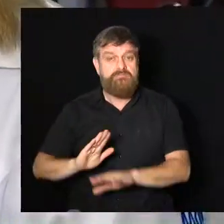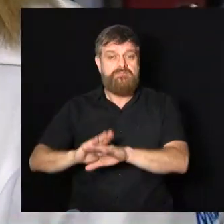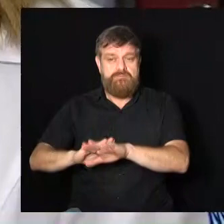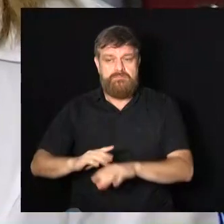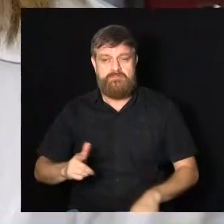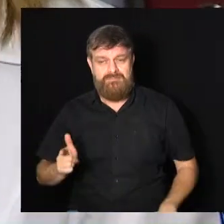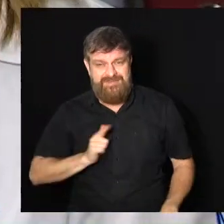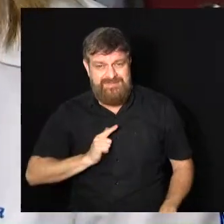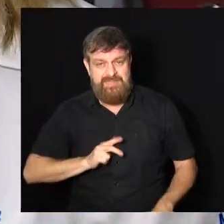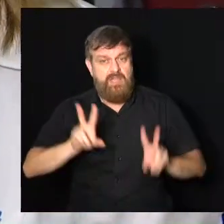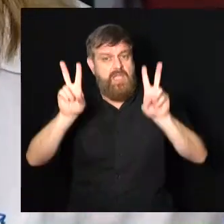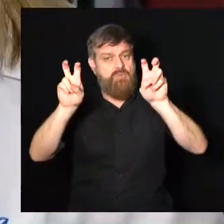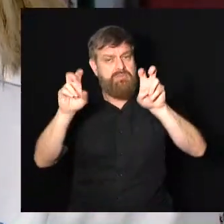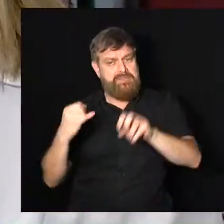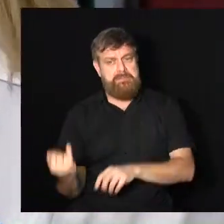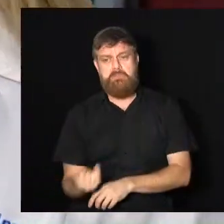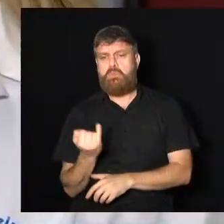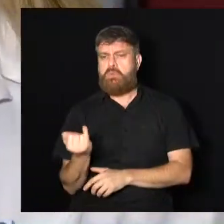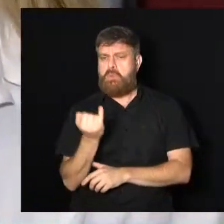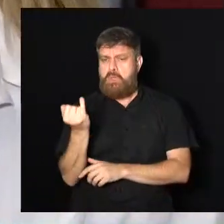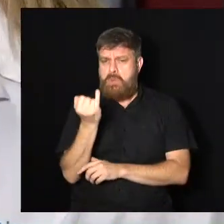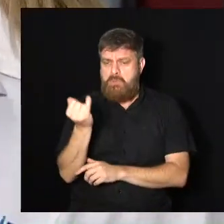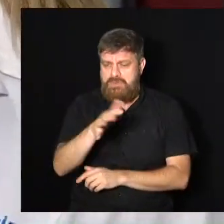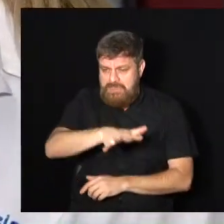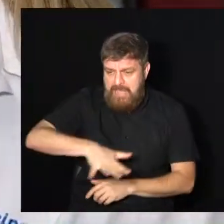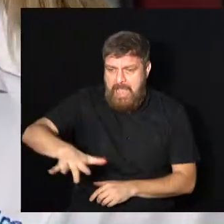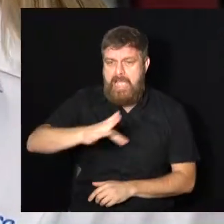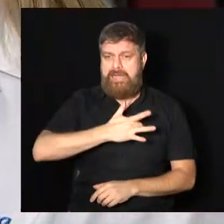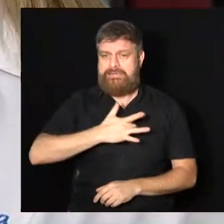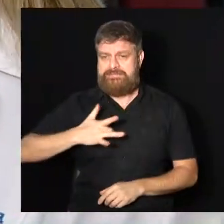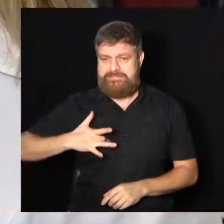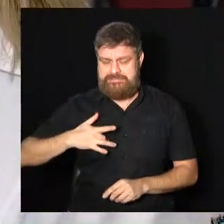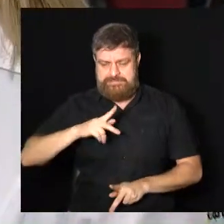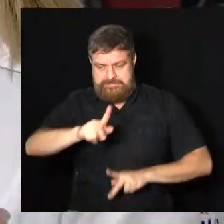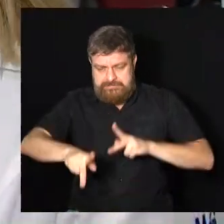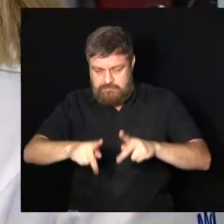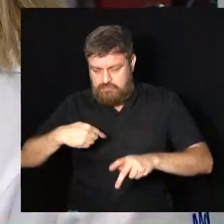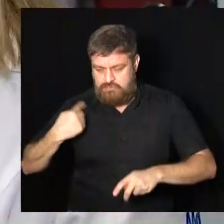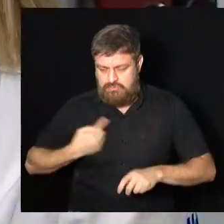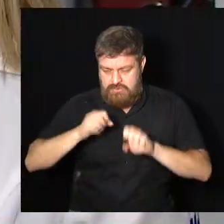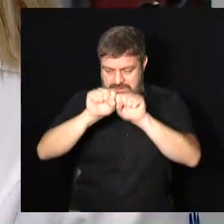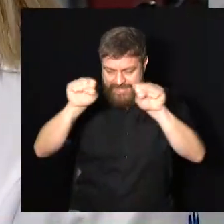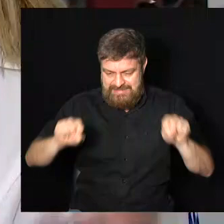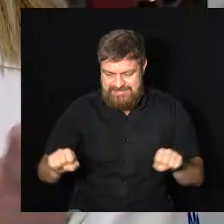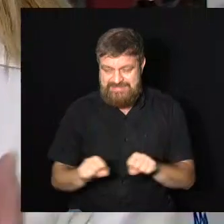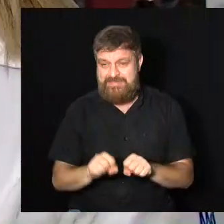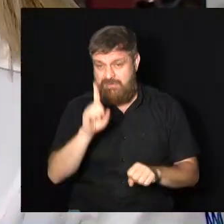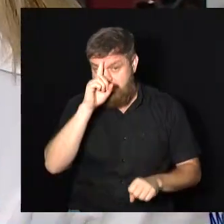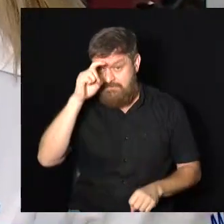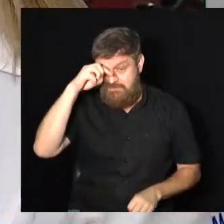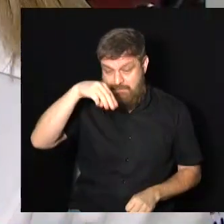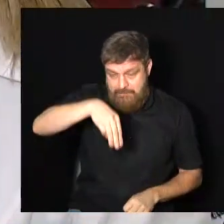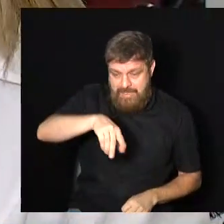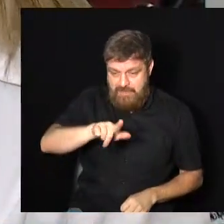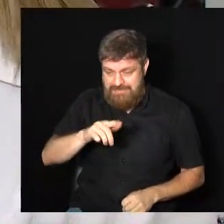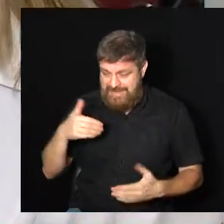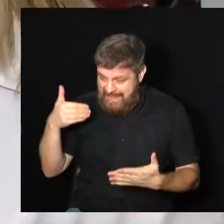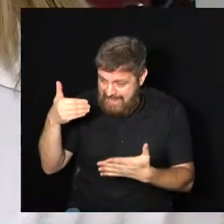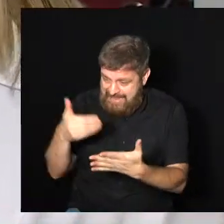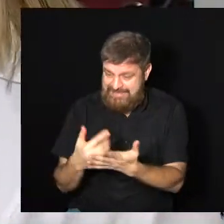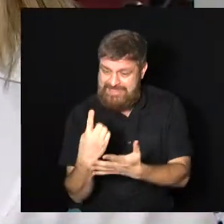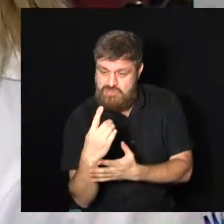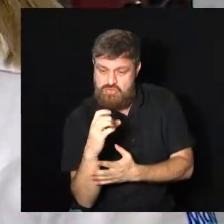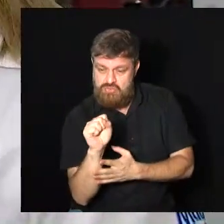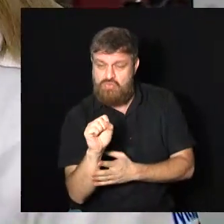Diante da relevância do tema, por ser um problema de saúde pública, a Rede Mário Gatti, então, promove uma campanha que vai do dia 11 ao dia 18 de